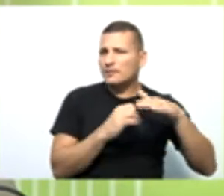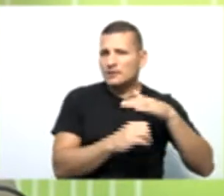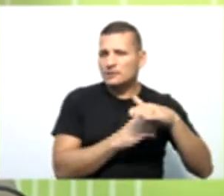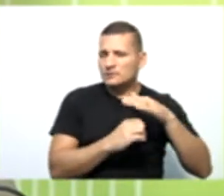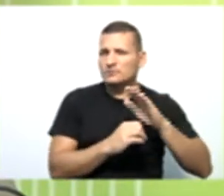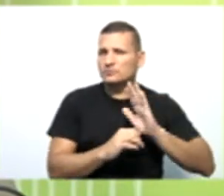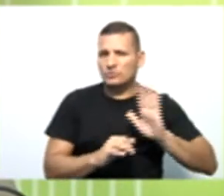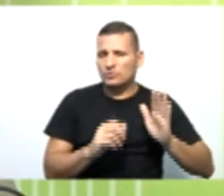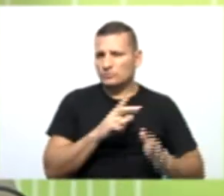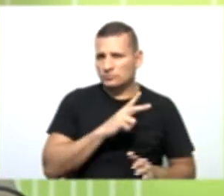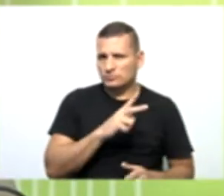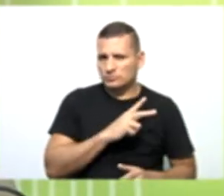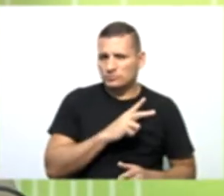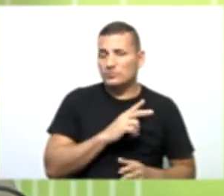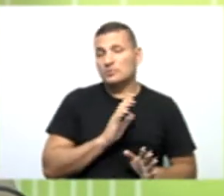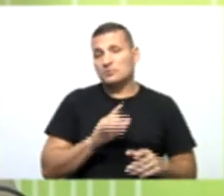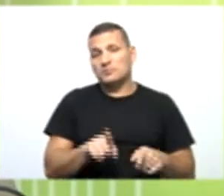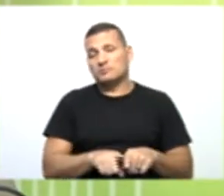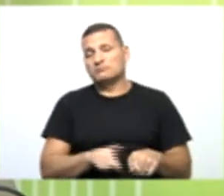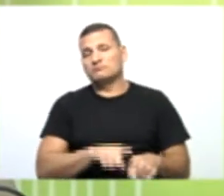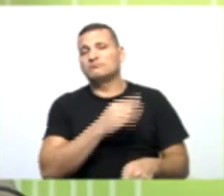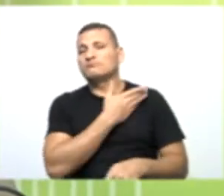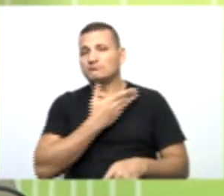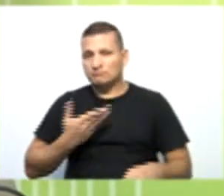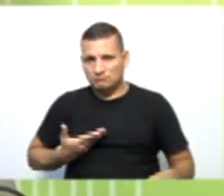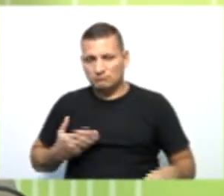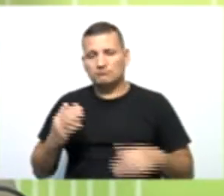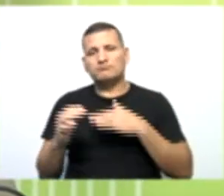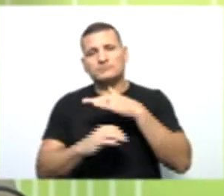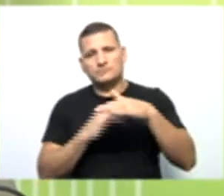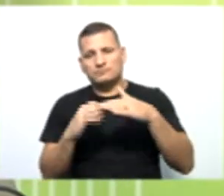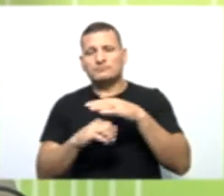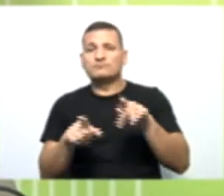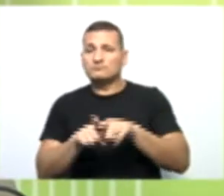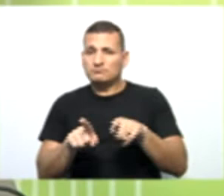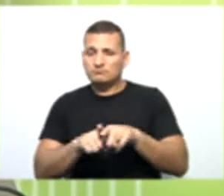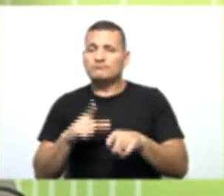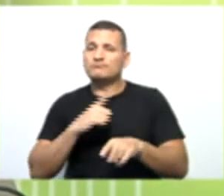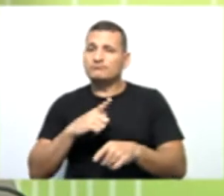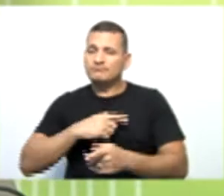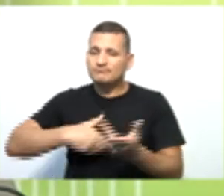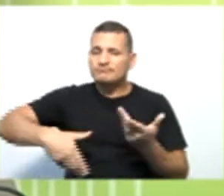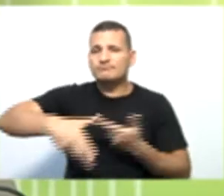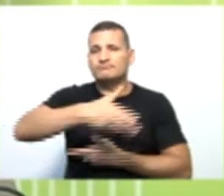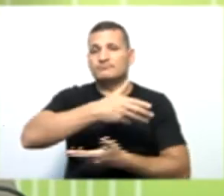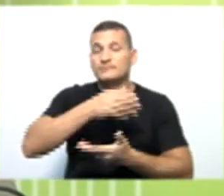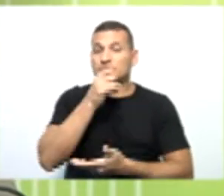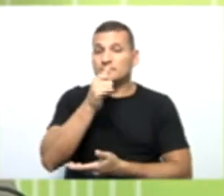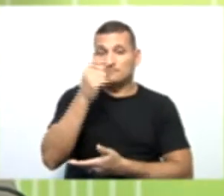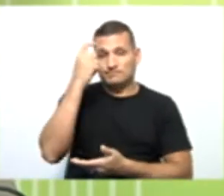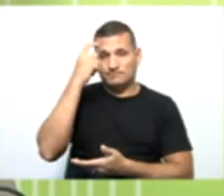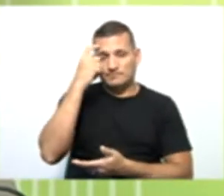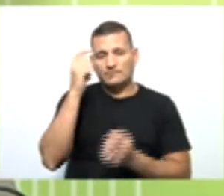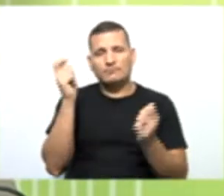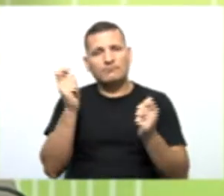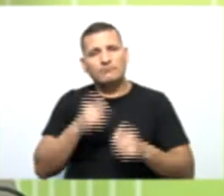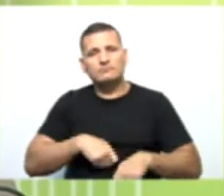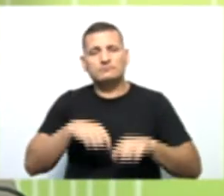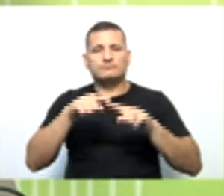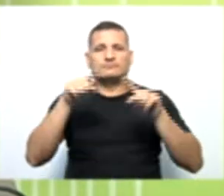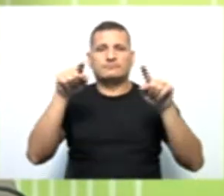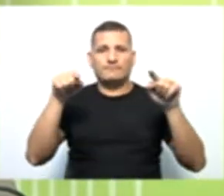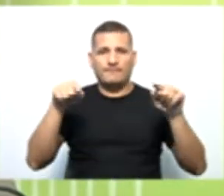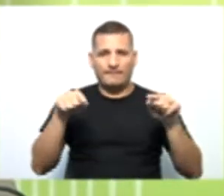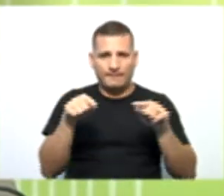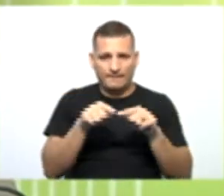privadas, mas sim empresas públicas também se envolvem nisso quando a gente pensa em capacitar os